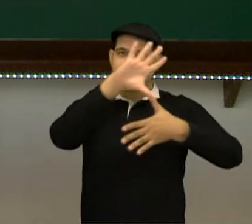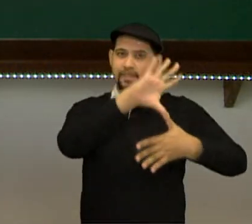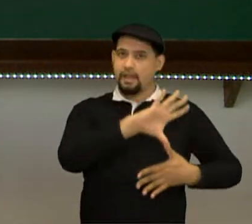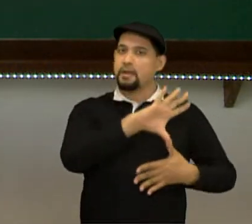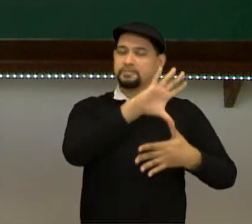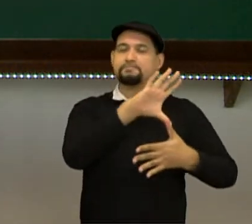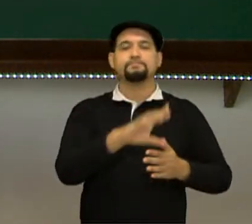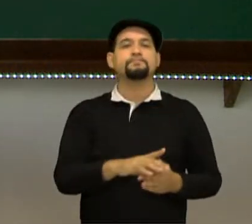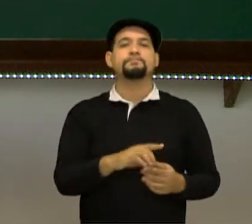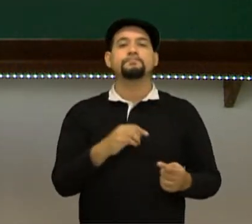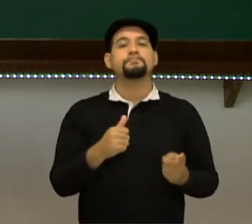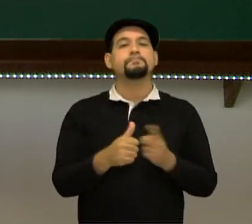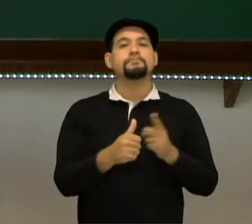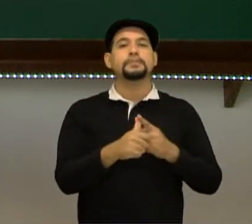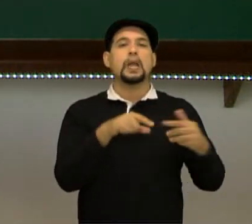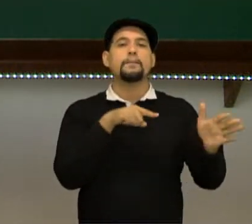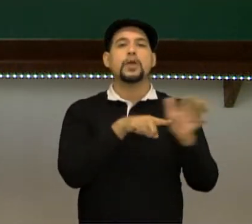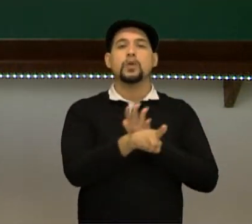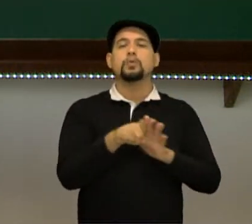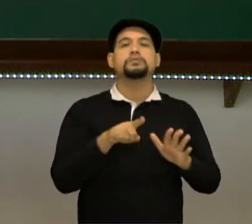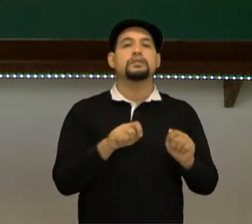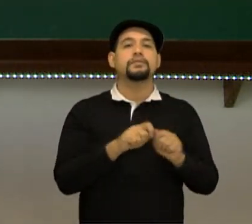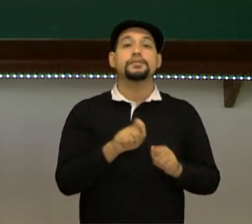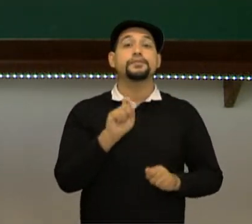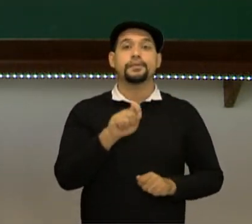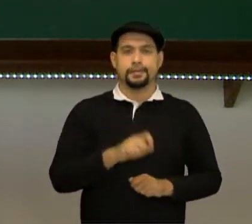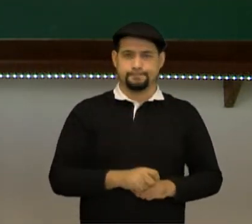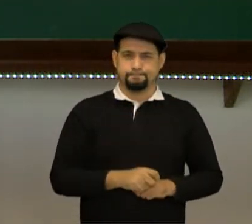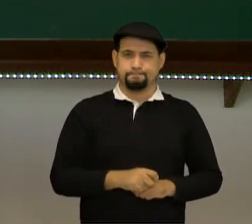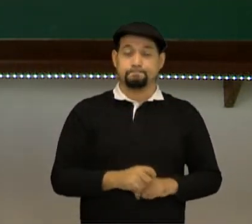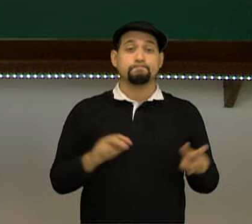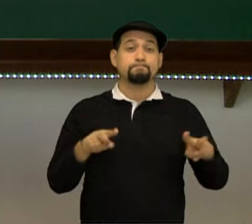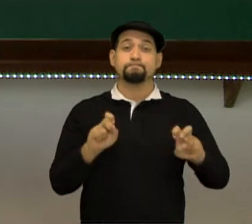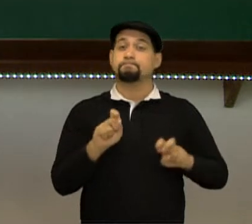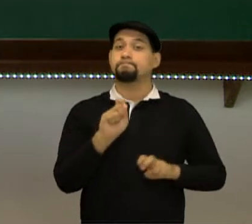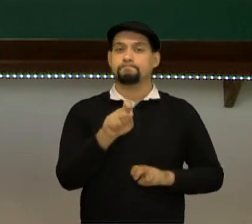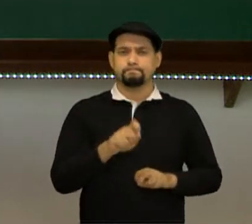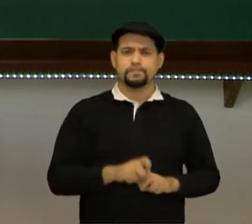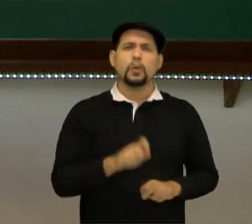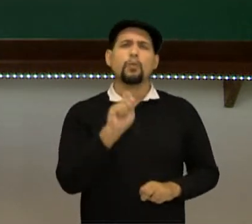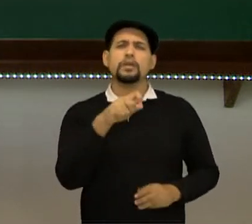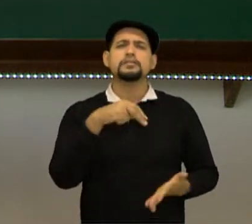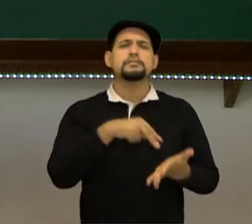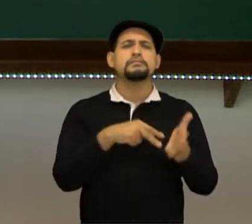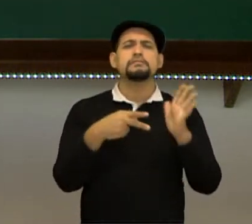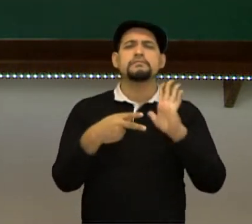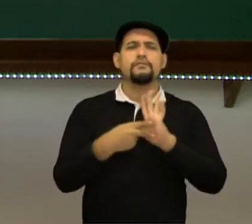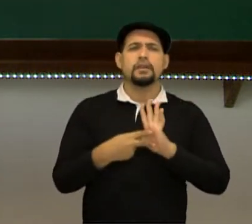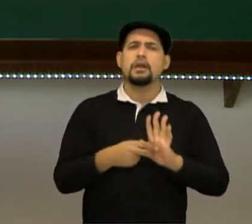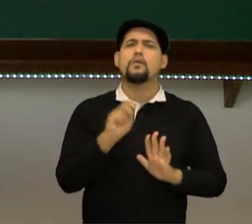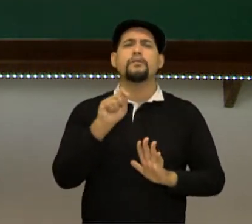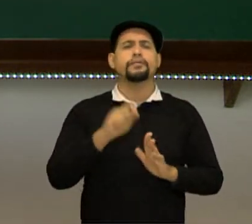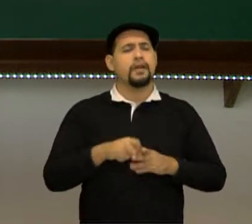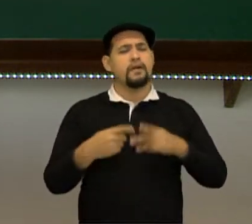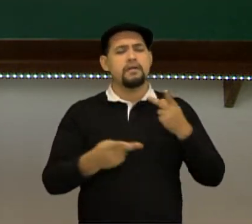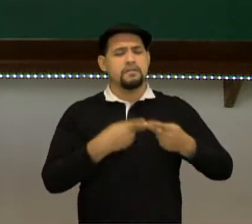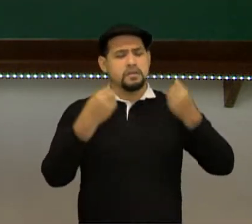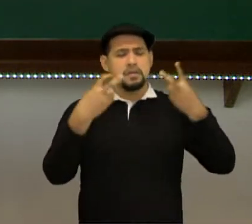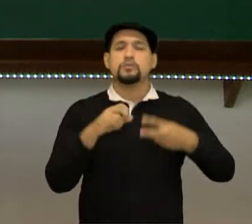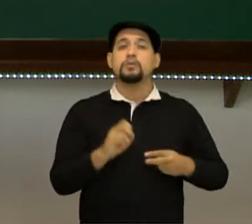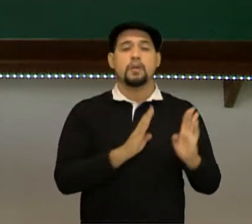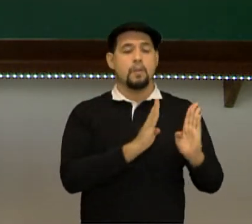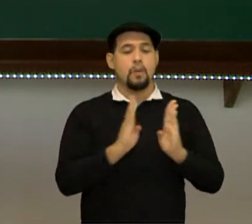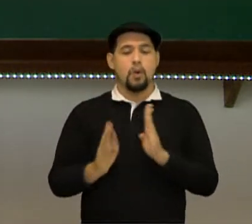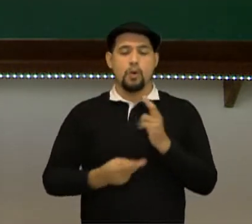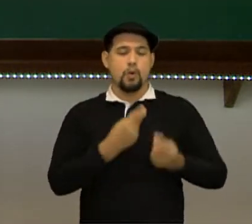lá primeira pergunta que você deve fazer esse aí é sobre a questão O que é o que está sendo falado sobre